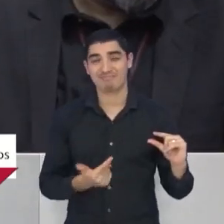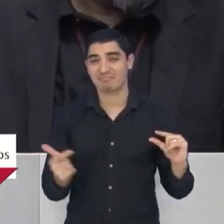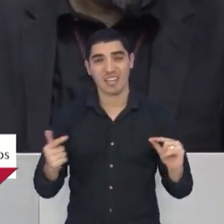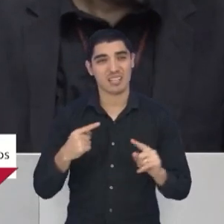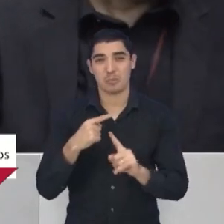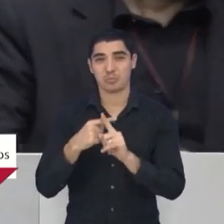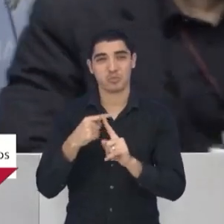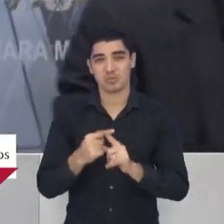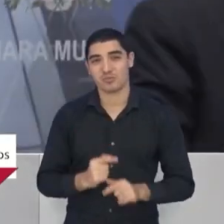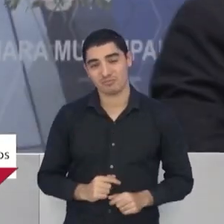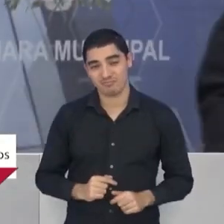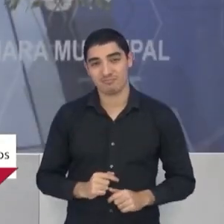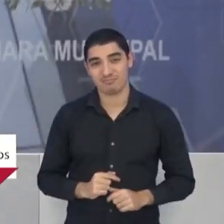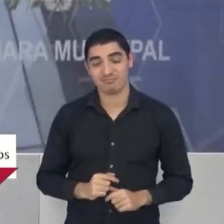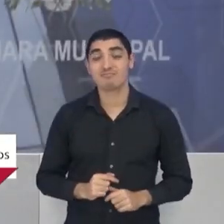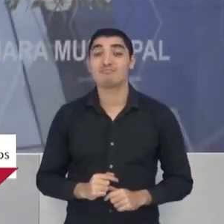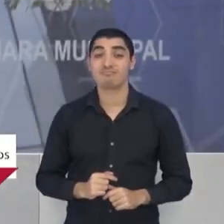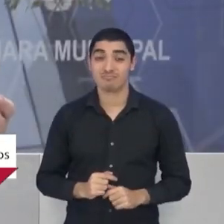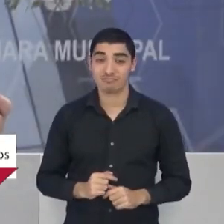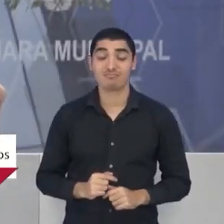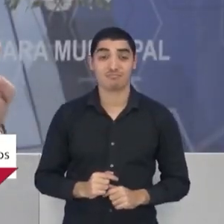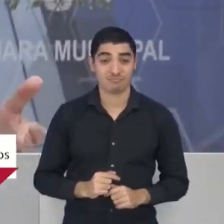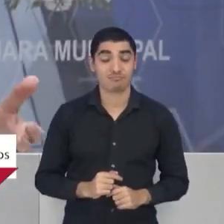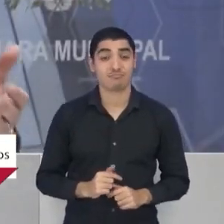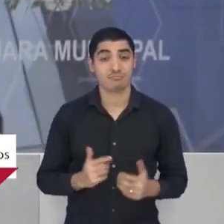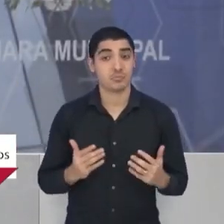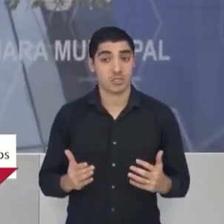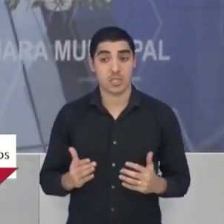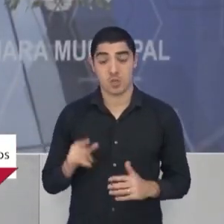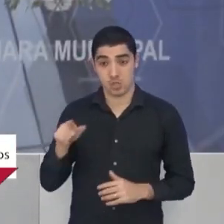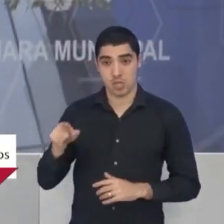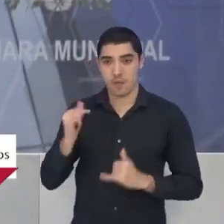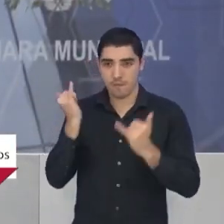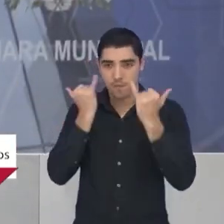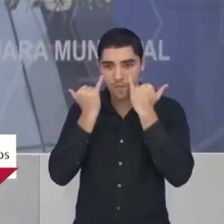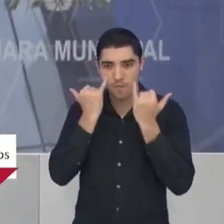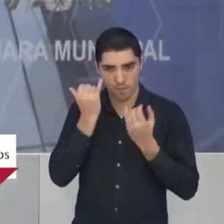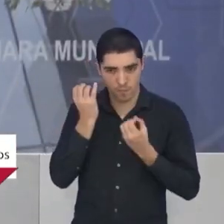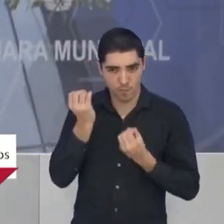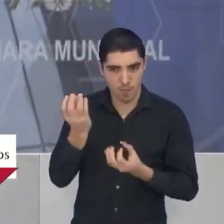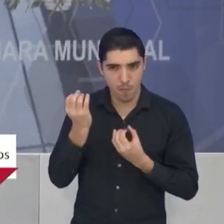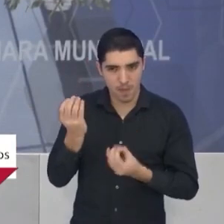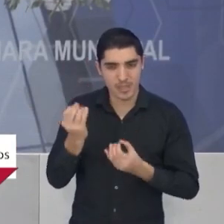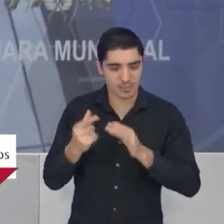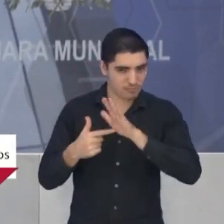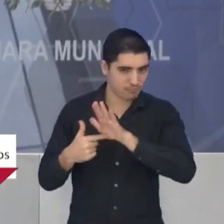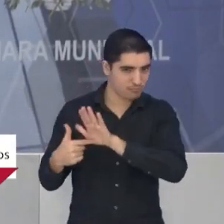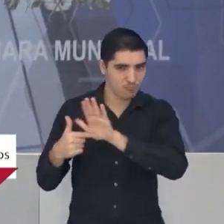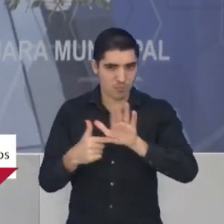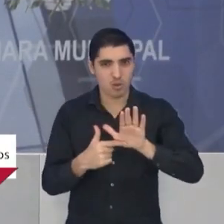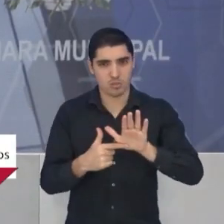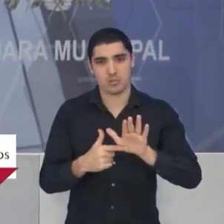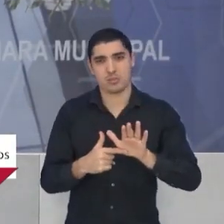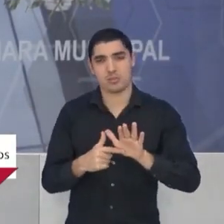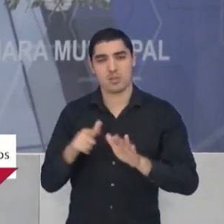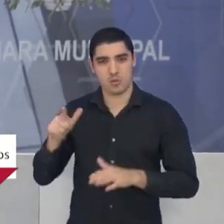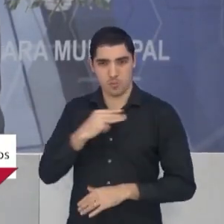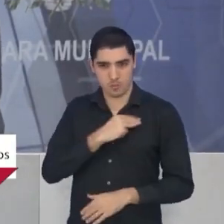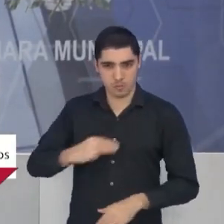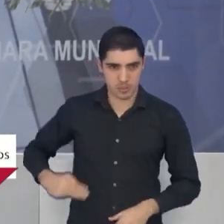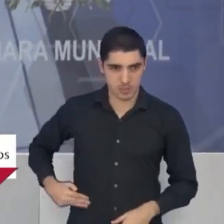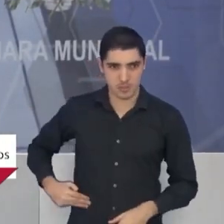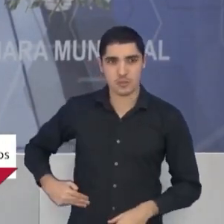demonstram e e os dados foram fornecidos pelo Conselho Nacional de Justiça pelo Ministro